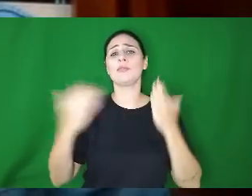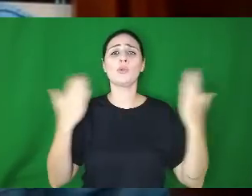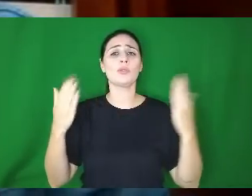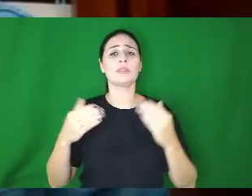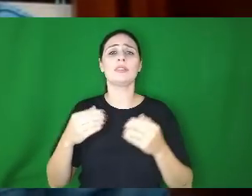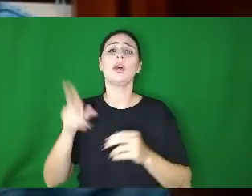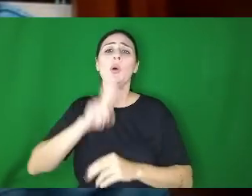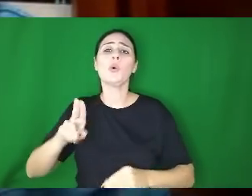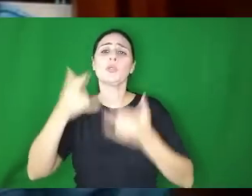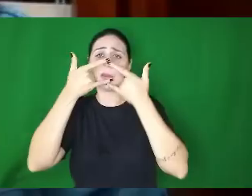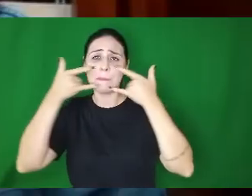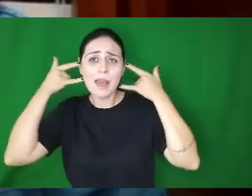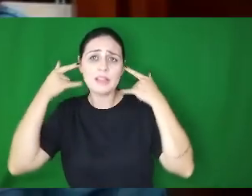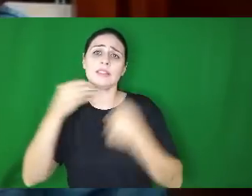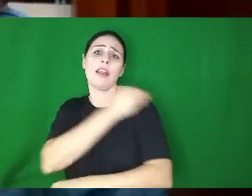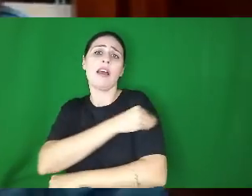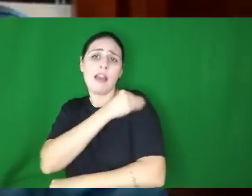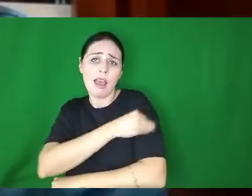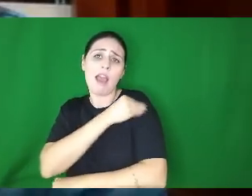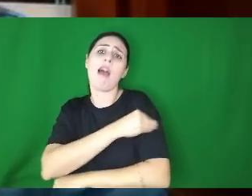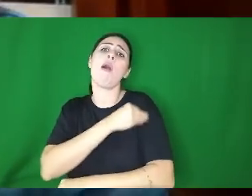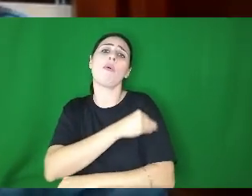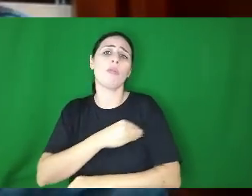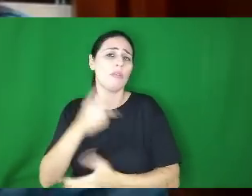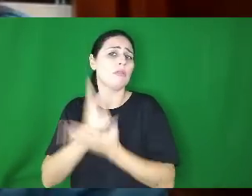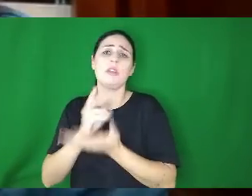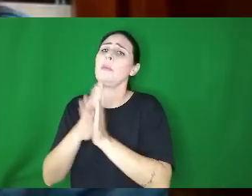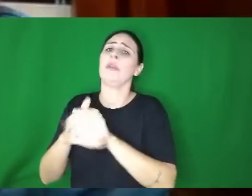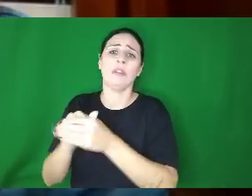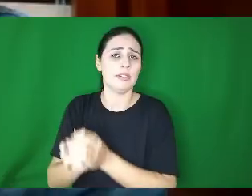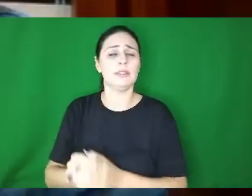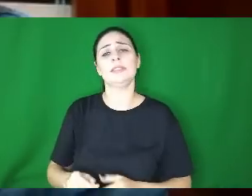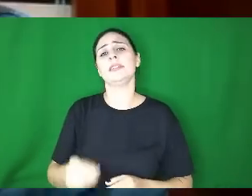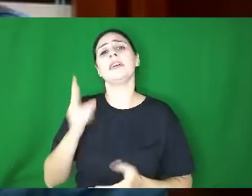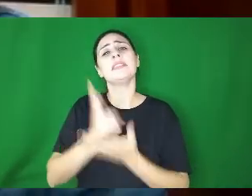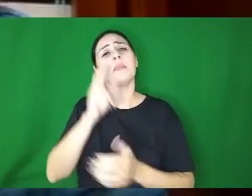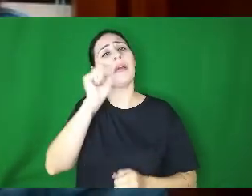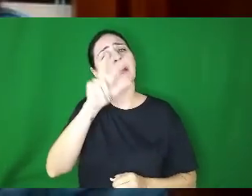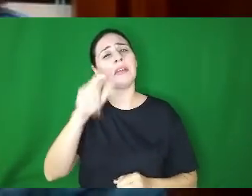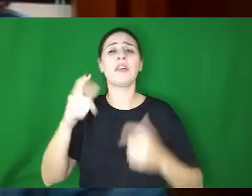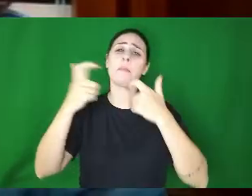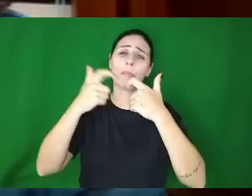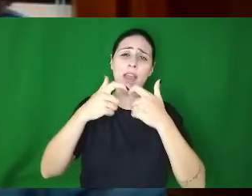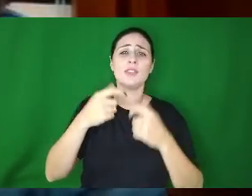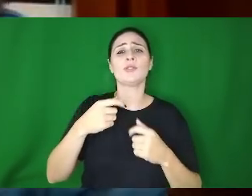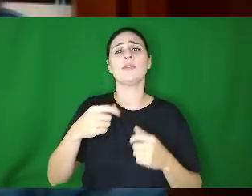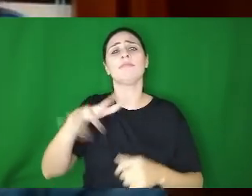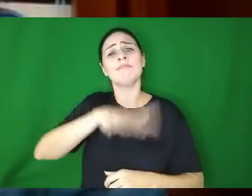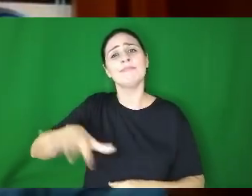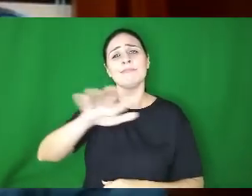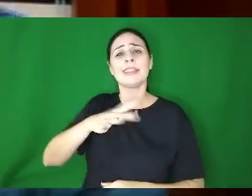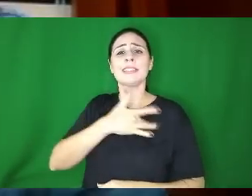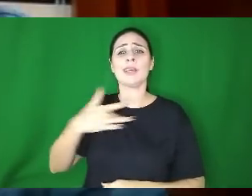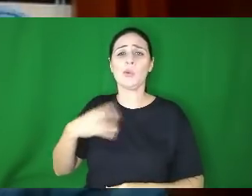porque desconhece, eles acham assim, que então aquilo vai ser avaliado, então for mandar certinho para a escola, é bom, porque o aluno,